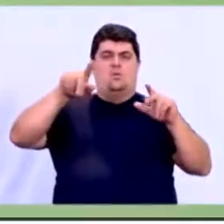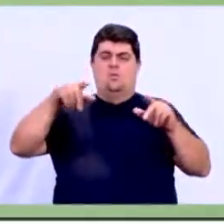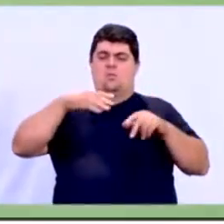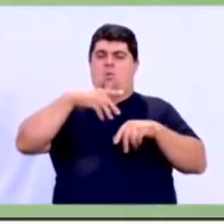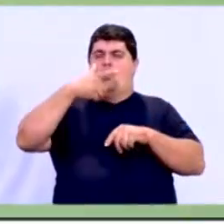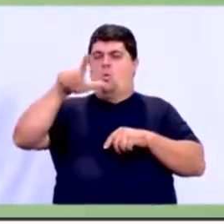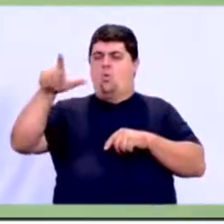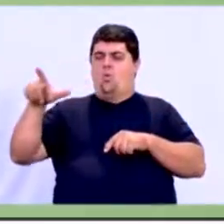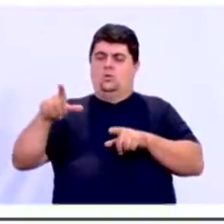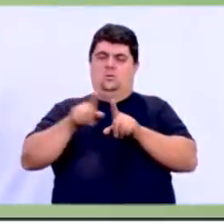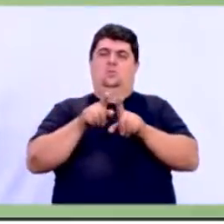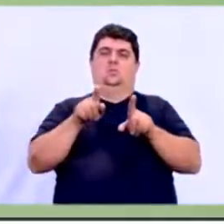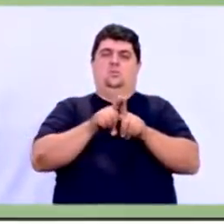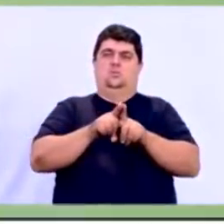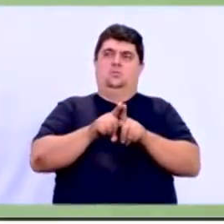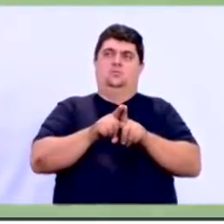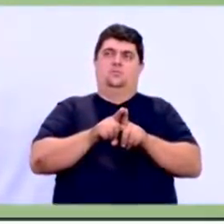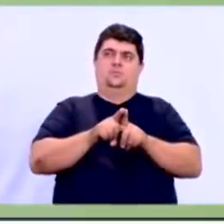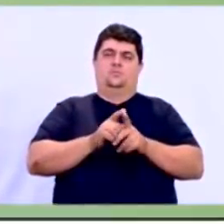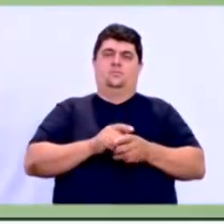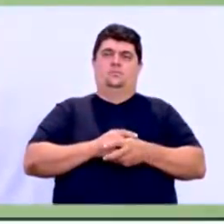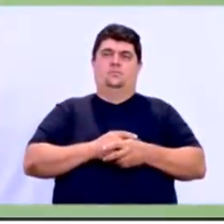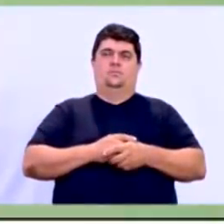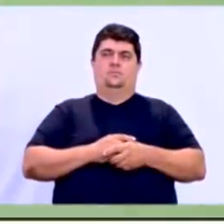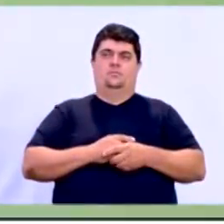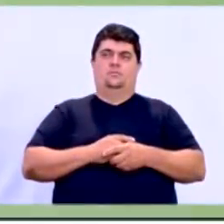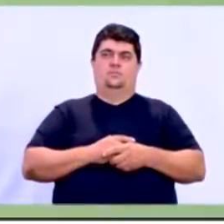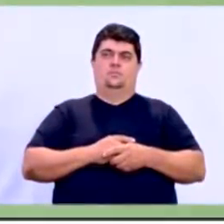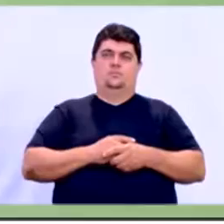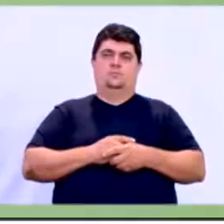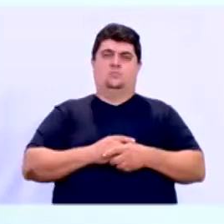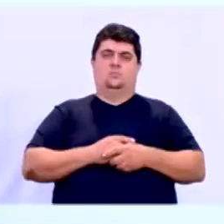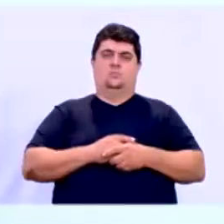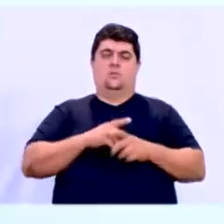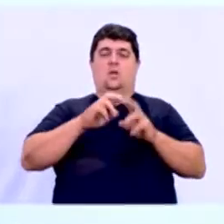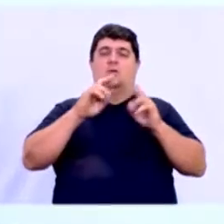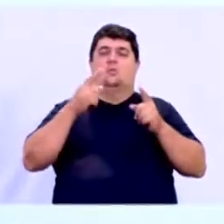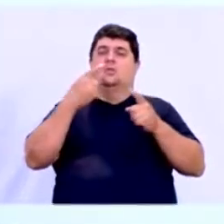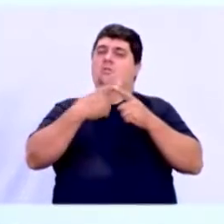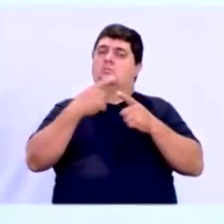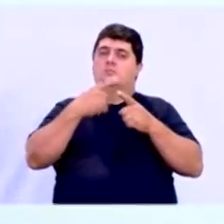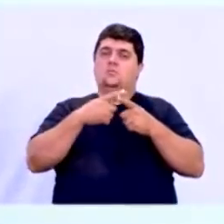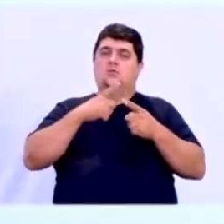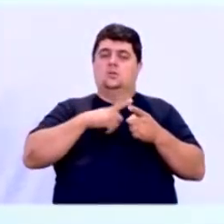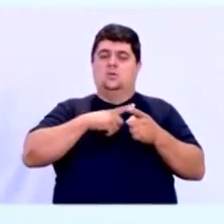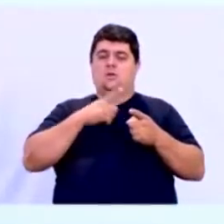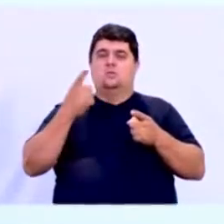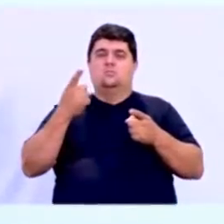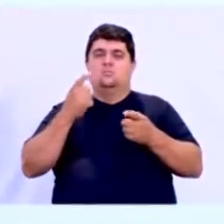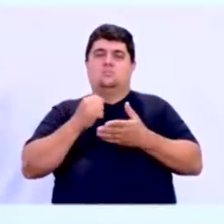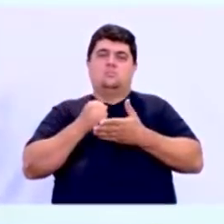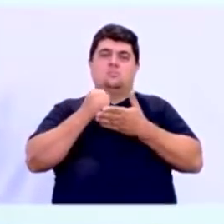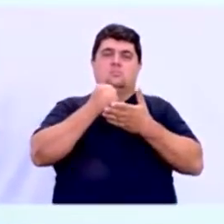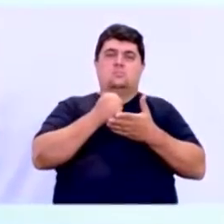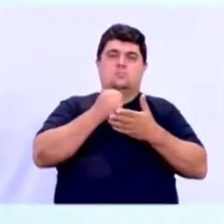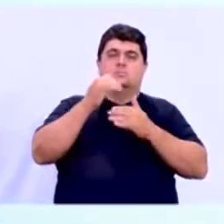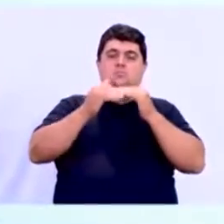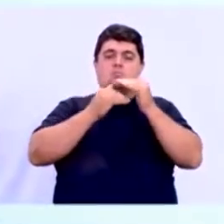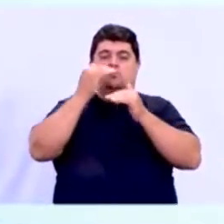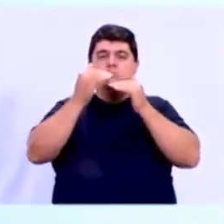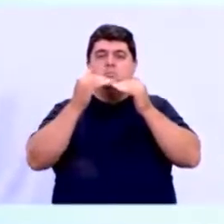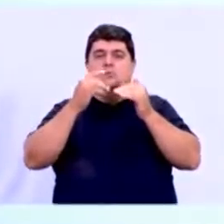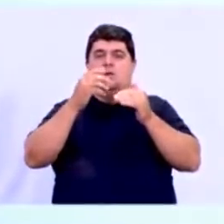outras áreas. Então, é diferenciada justamente para fomentar aí, para desenvolver cada vez mais